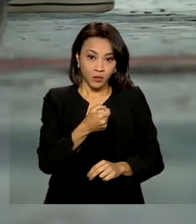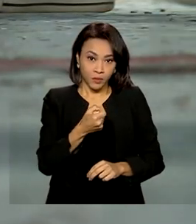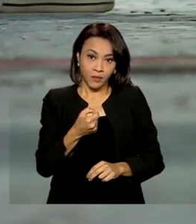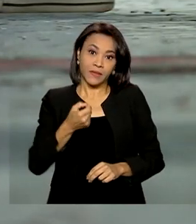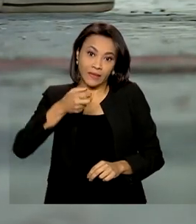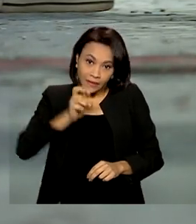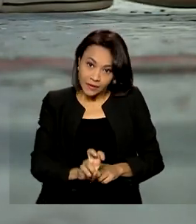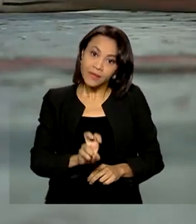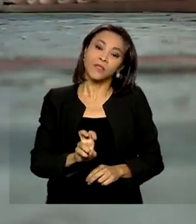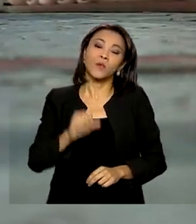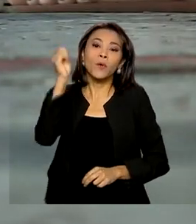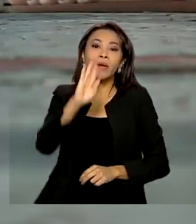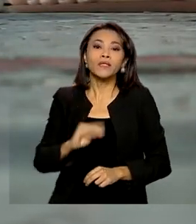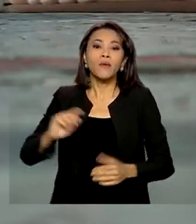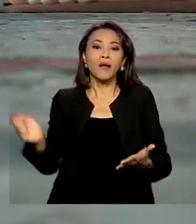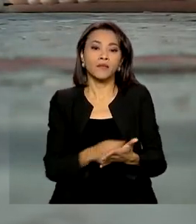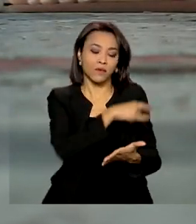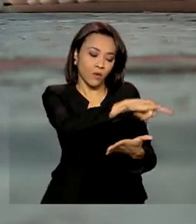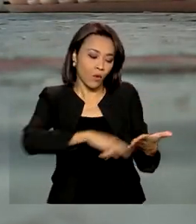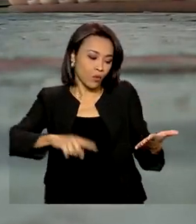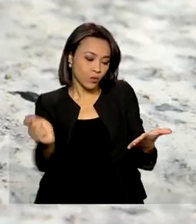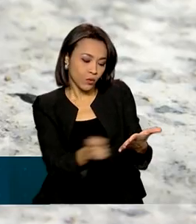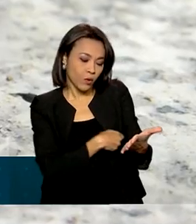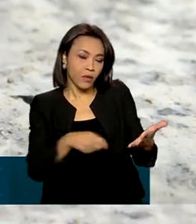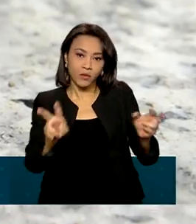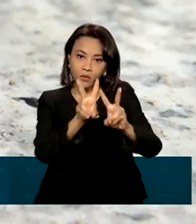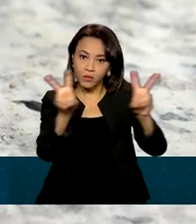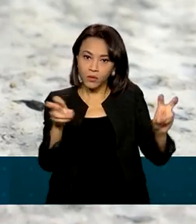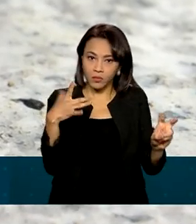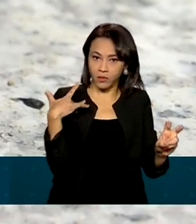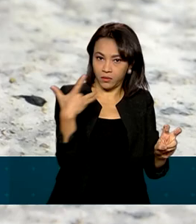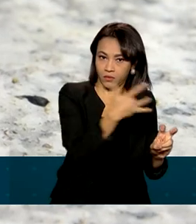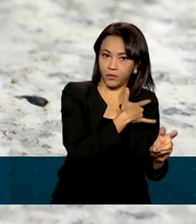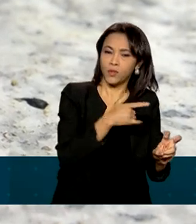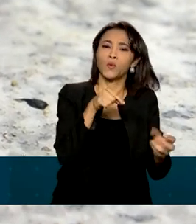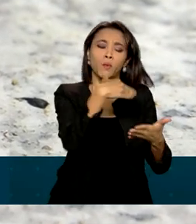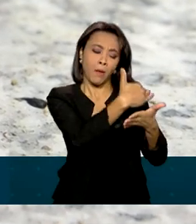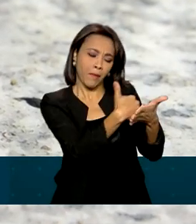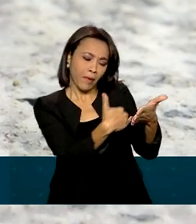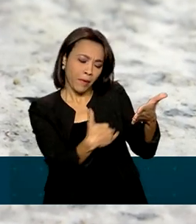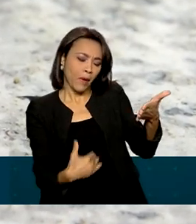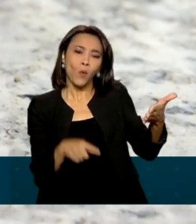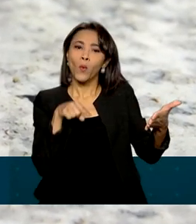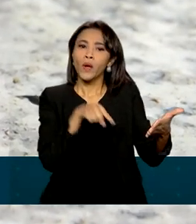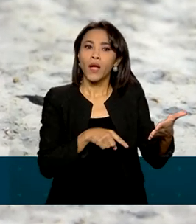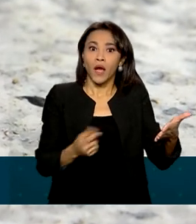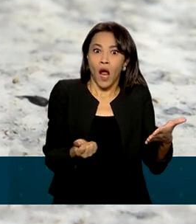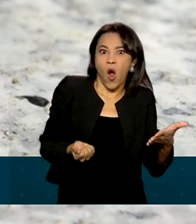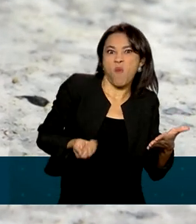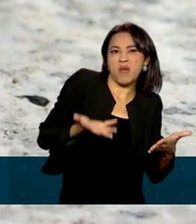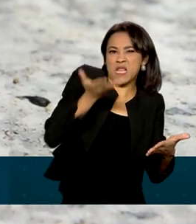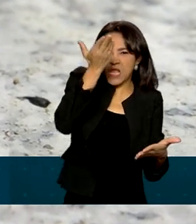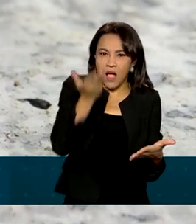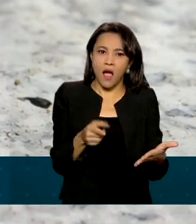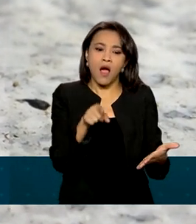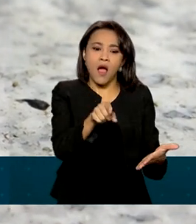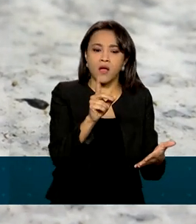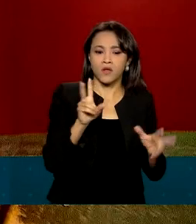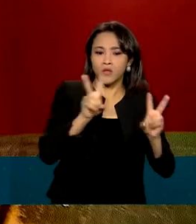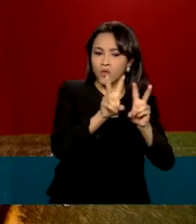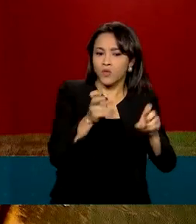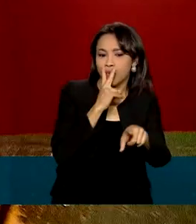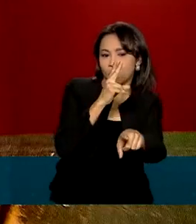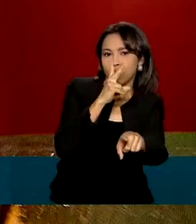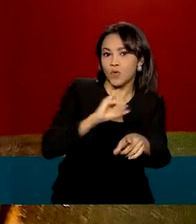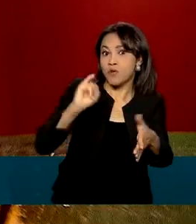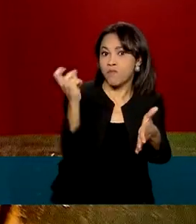Brasil assinou o Tratado internacional de saúde pública uma das medidas previstas é o aumento de preços Impostos sobre o tabaco